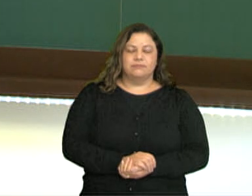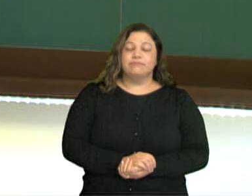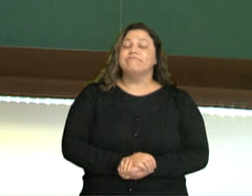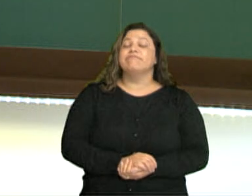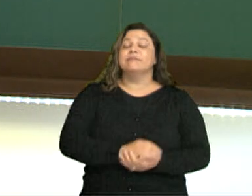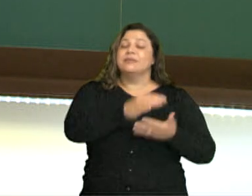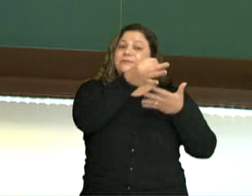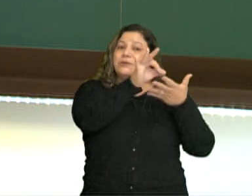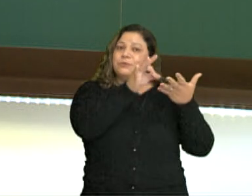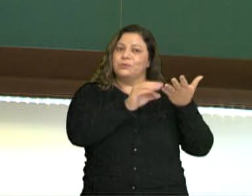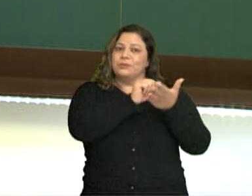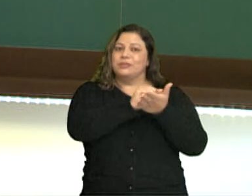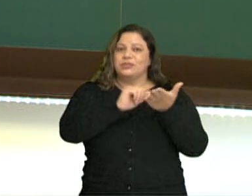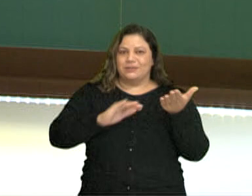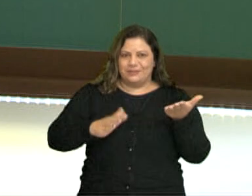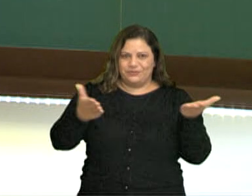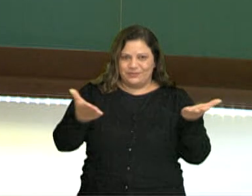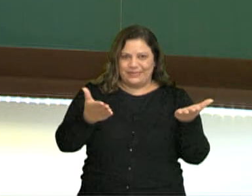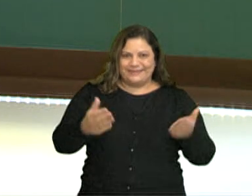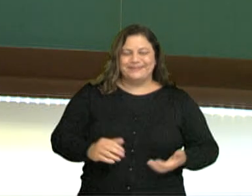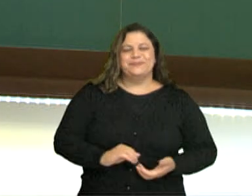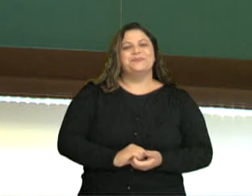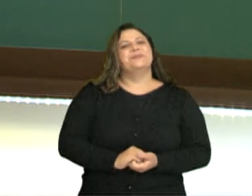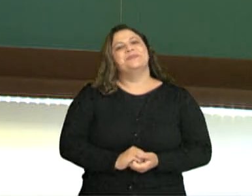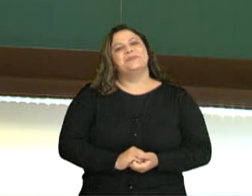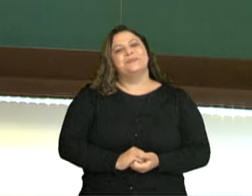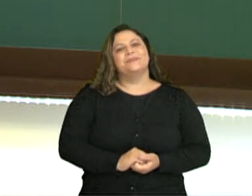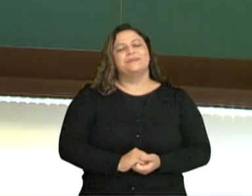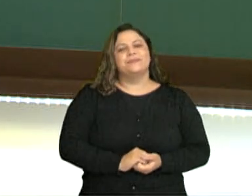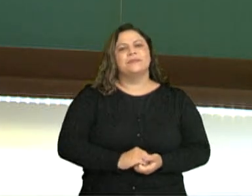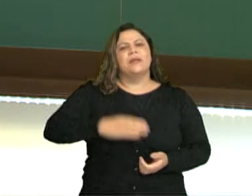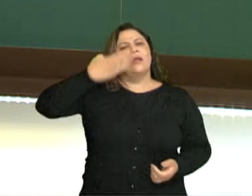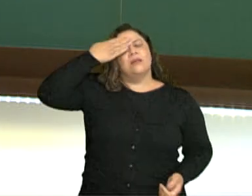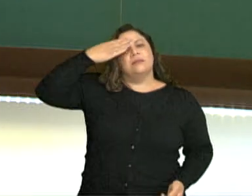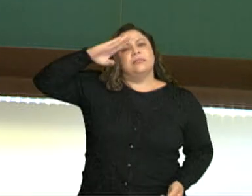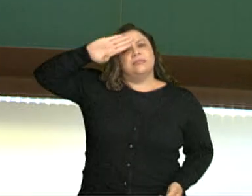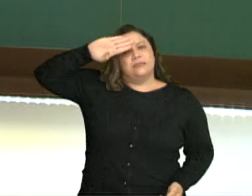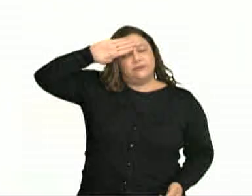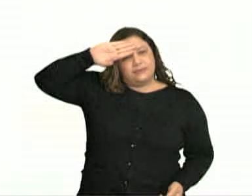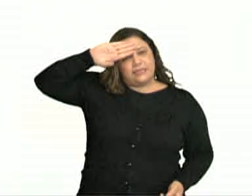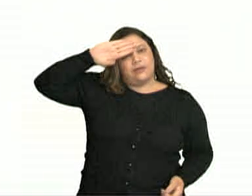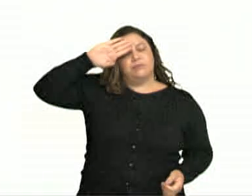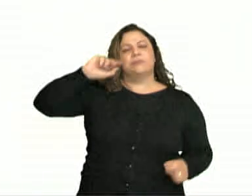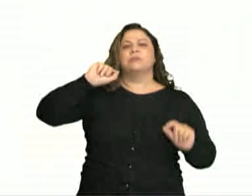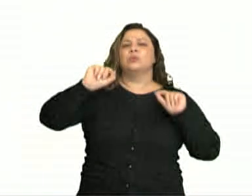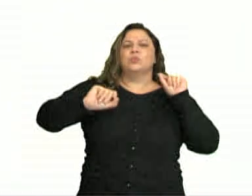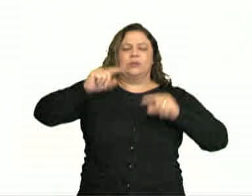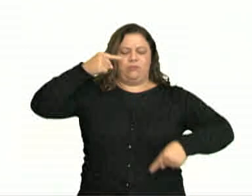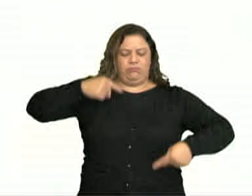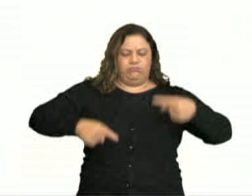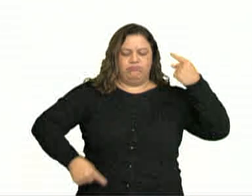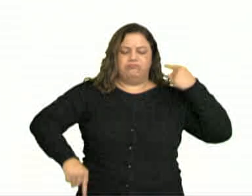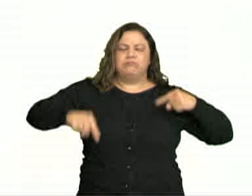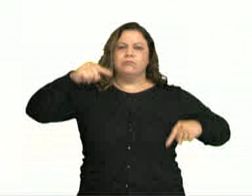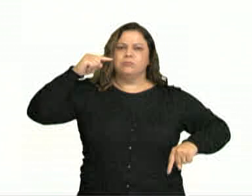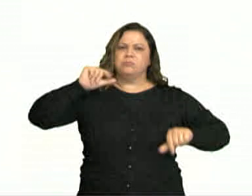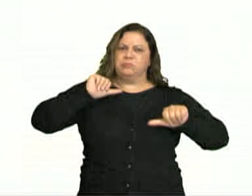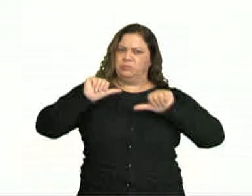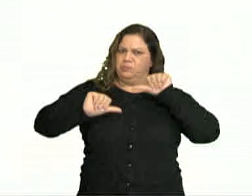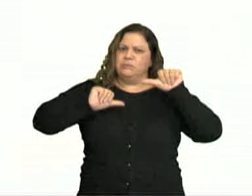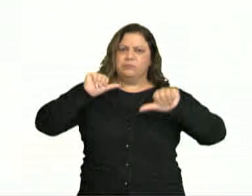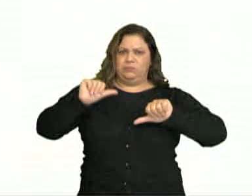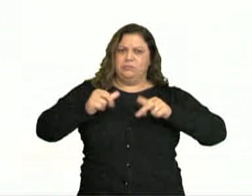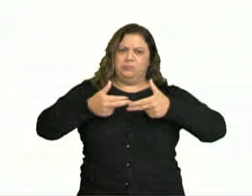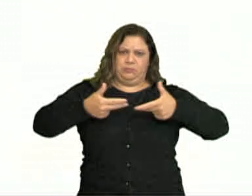Vamos para a correção da atividade? Olha só. Quando estamos com febre, significa que há uma reação do organismo contra uma